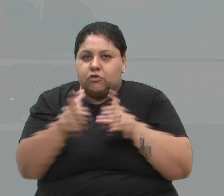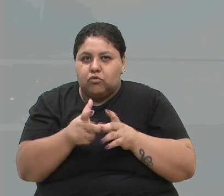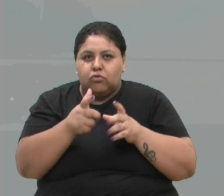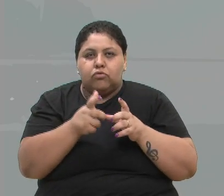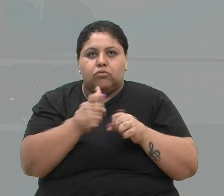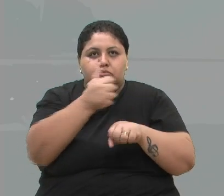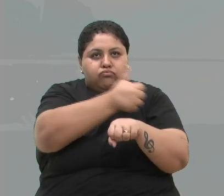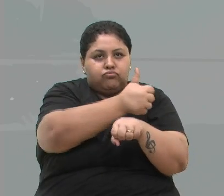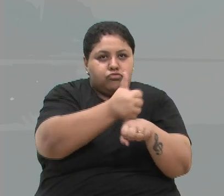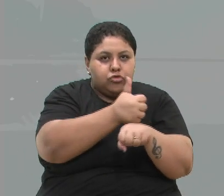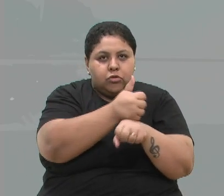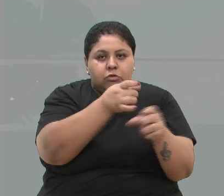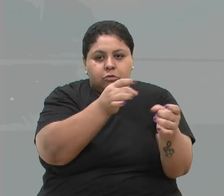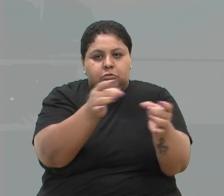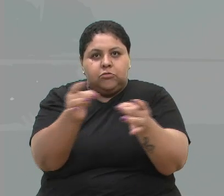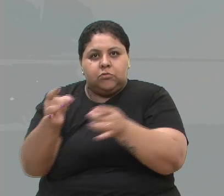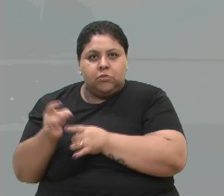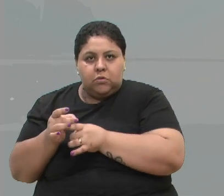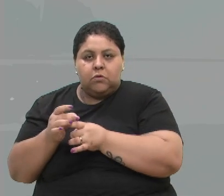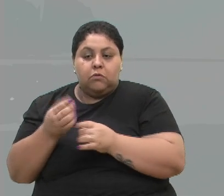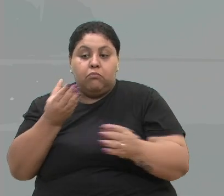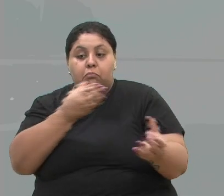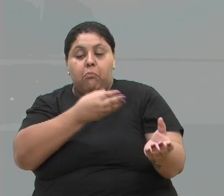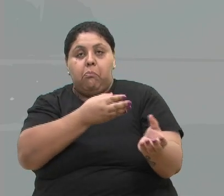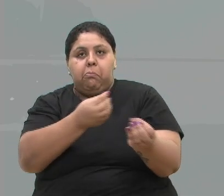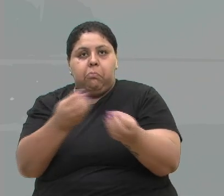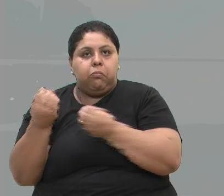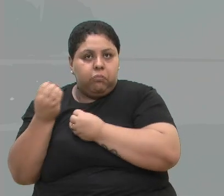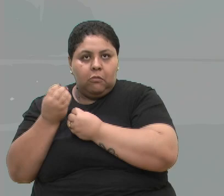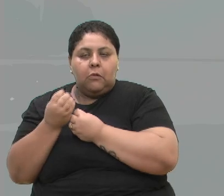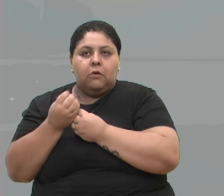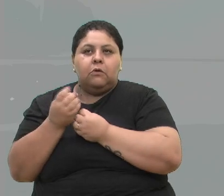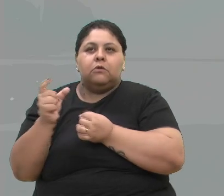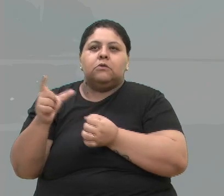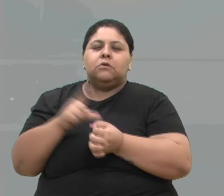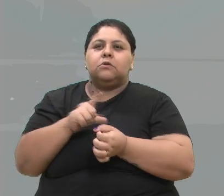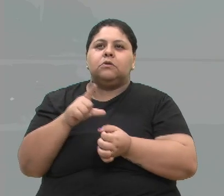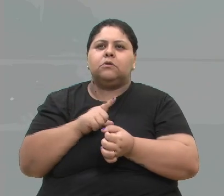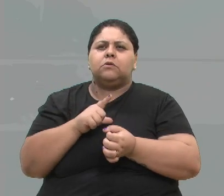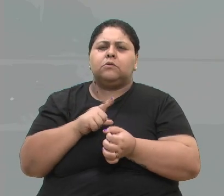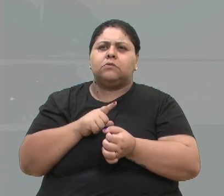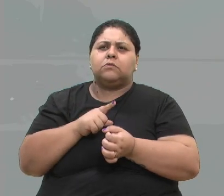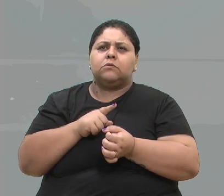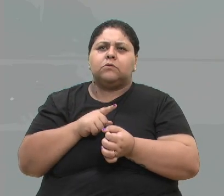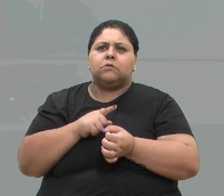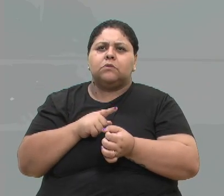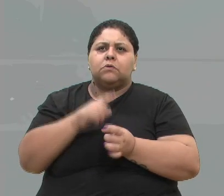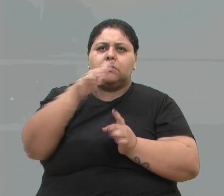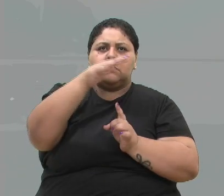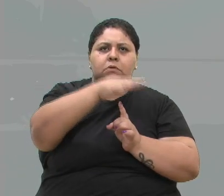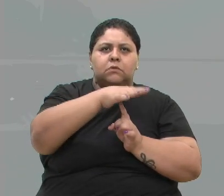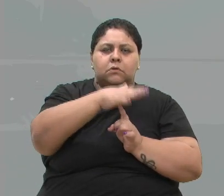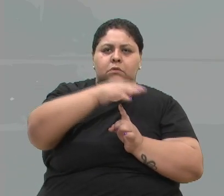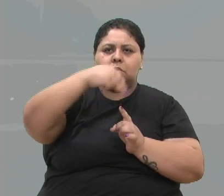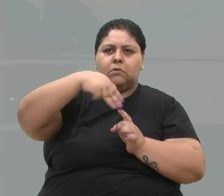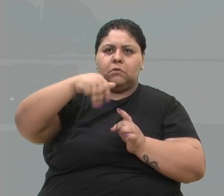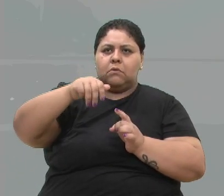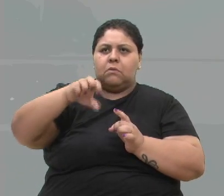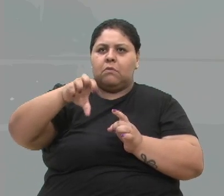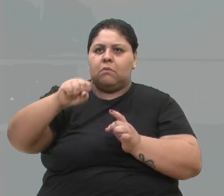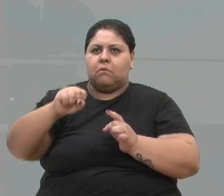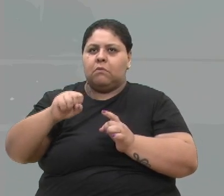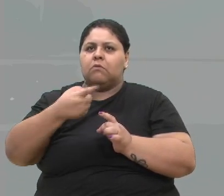uma grande quantidade de feirantes que tinha ali na Feira da Maesa, uma grande quantidade. Eu gostaria que